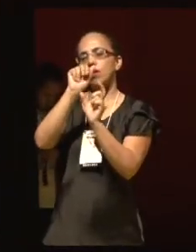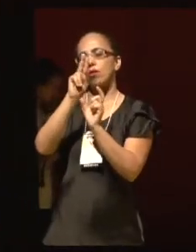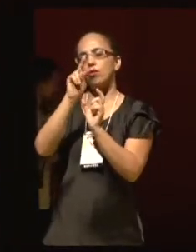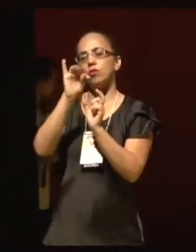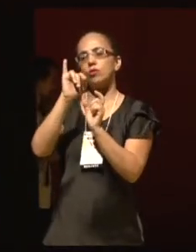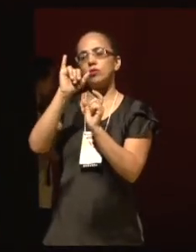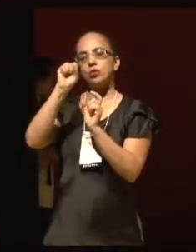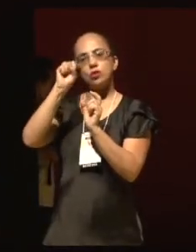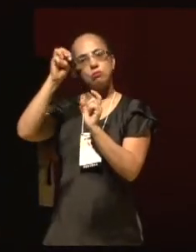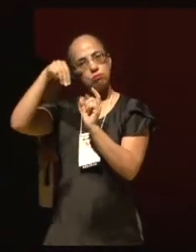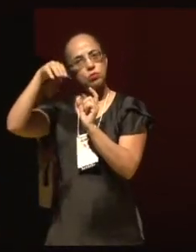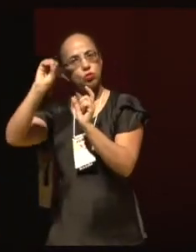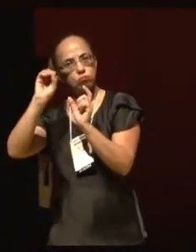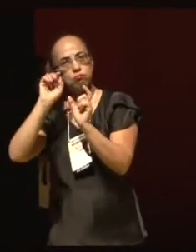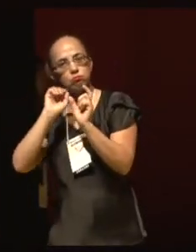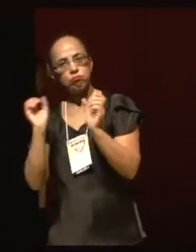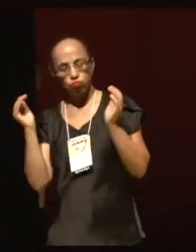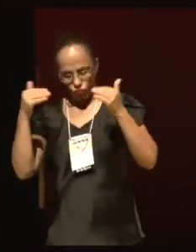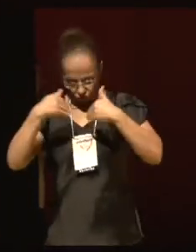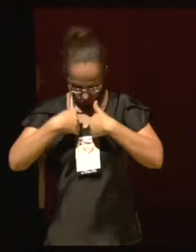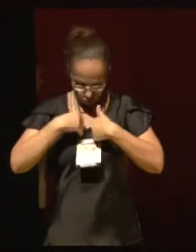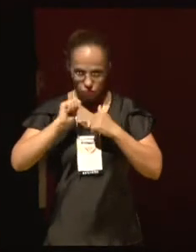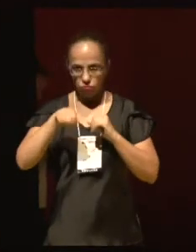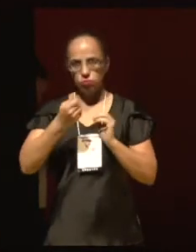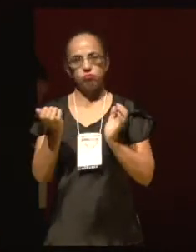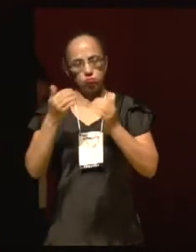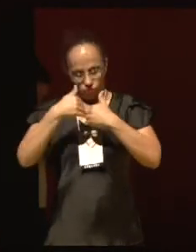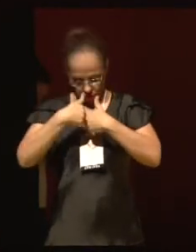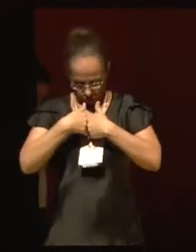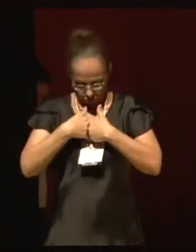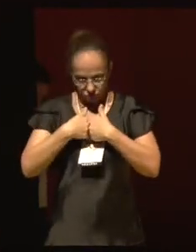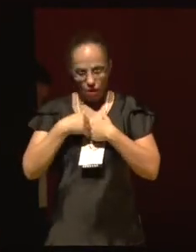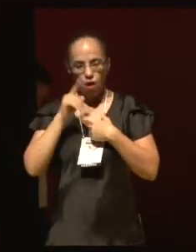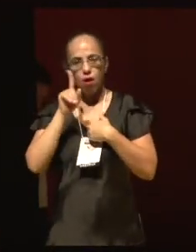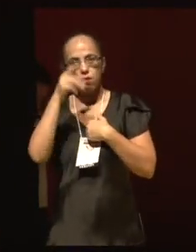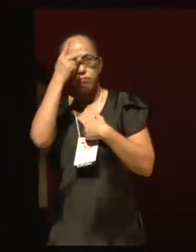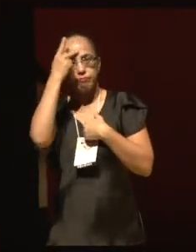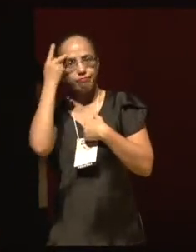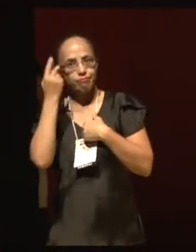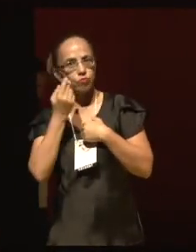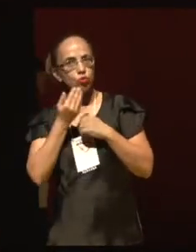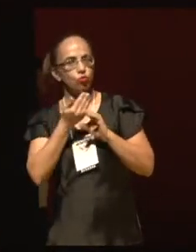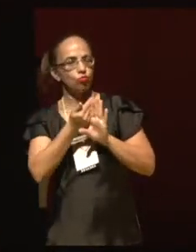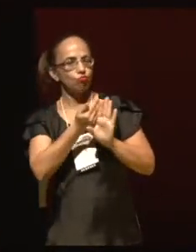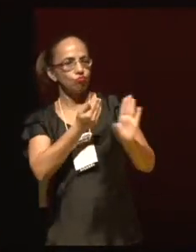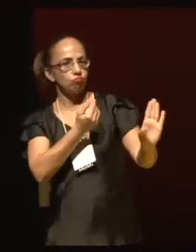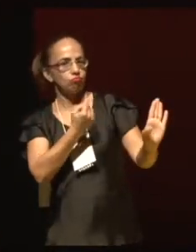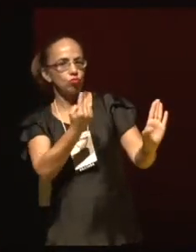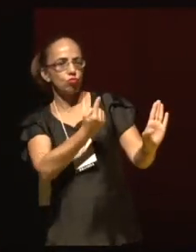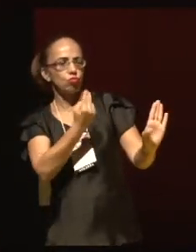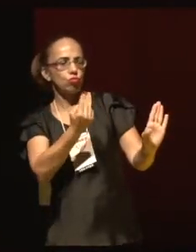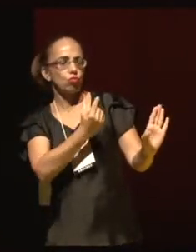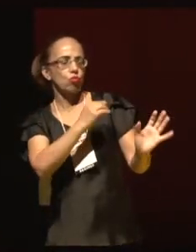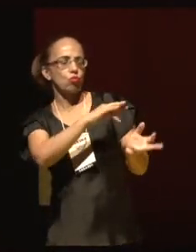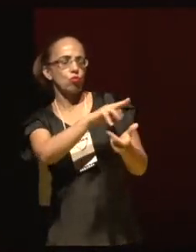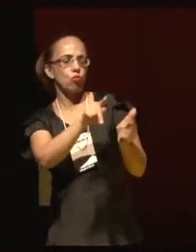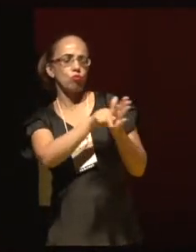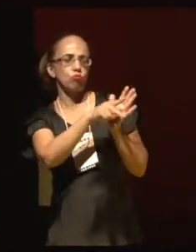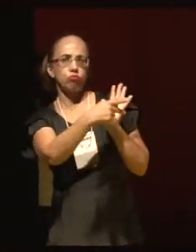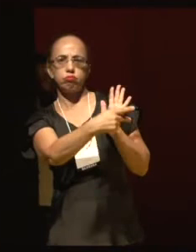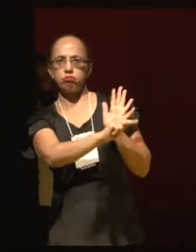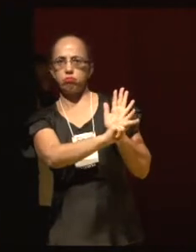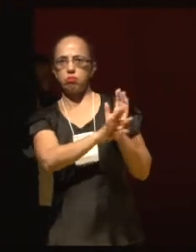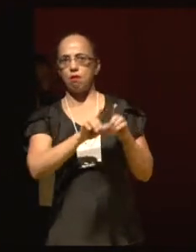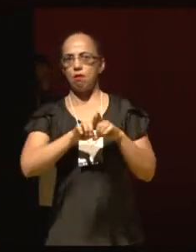aquelas pessoas que vivem isoladas em seu próprio mundo. Mas, nessa época, o